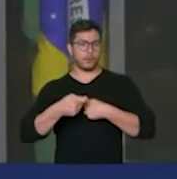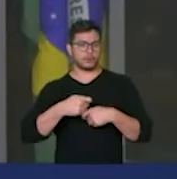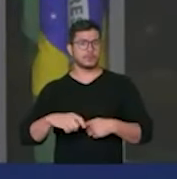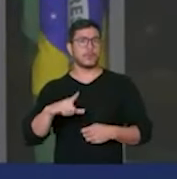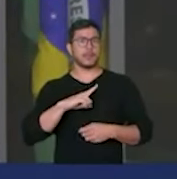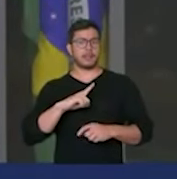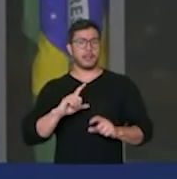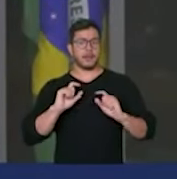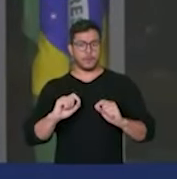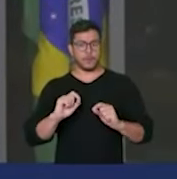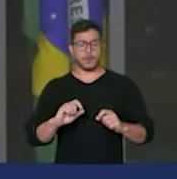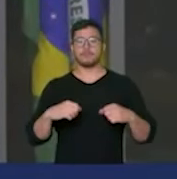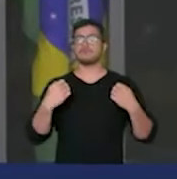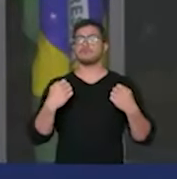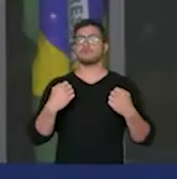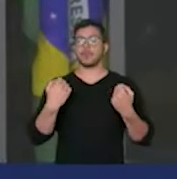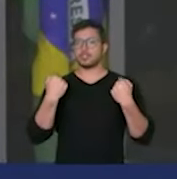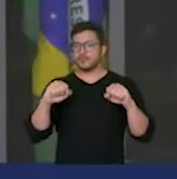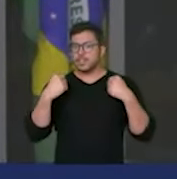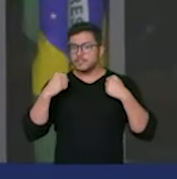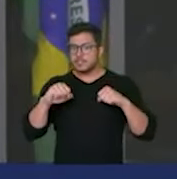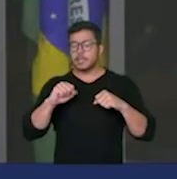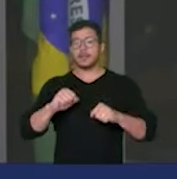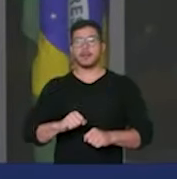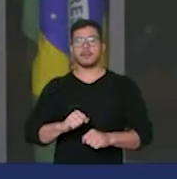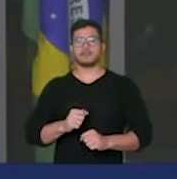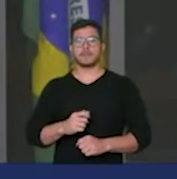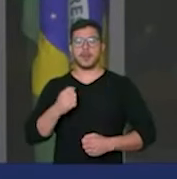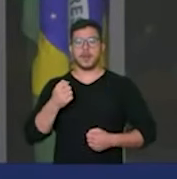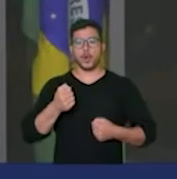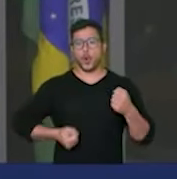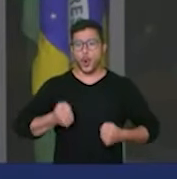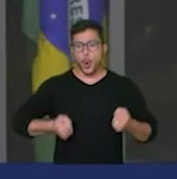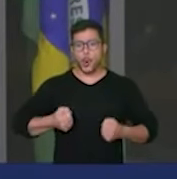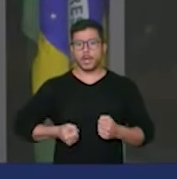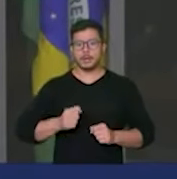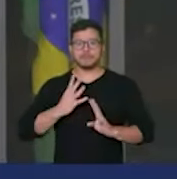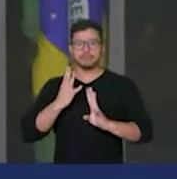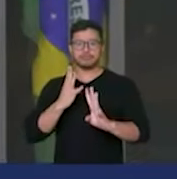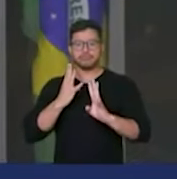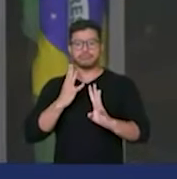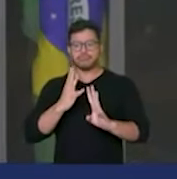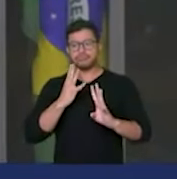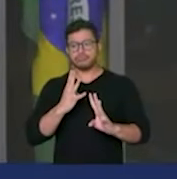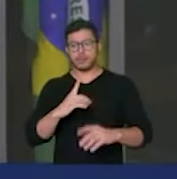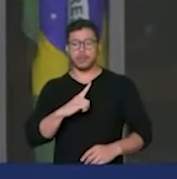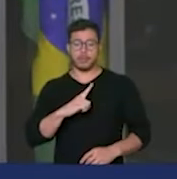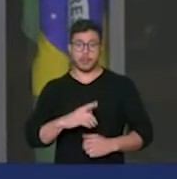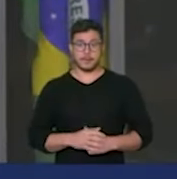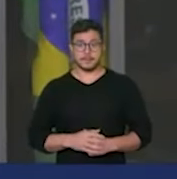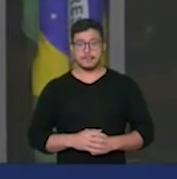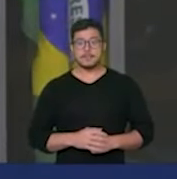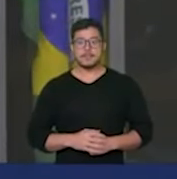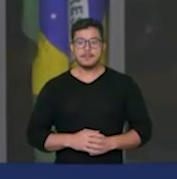do mundo fazendo atividade física, porque a atividade física equilibra o físico, o mental e, para quem acredita,